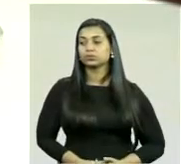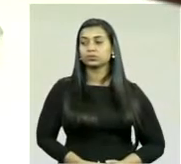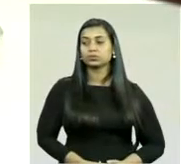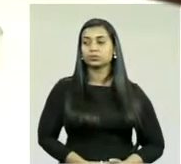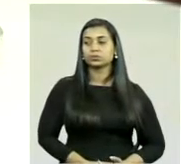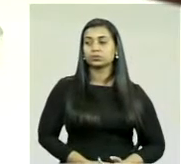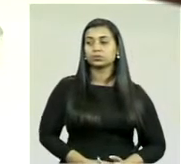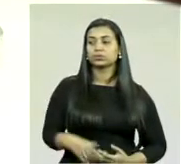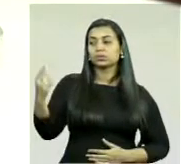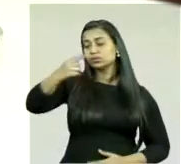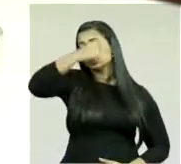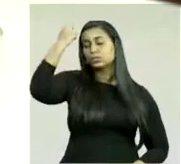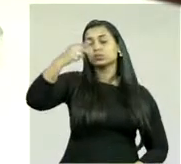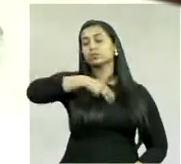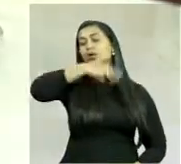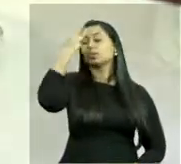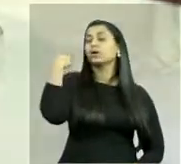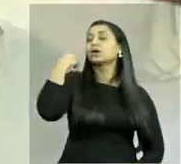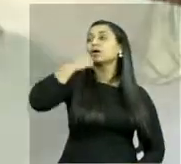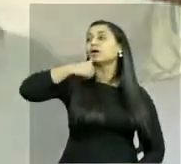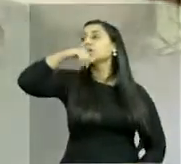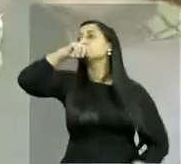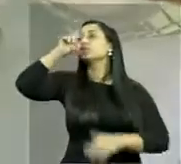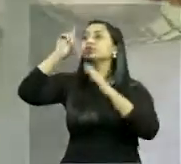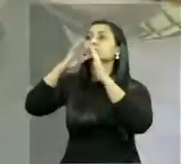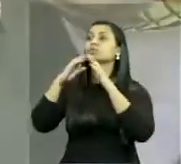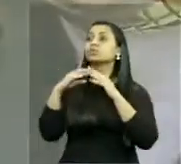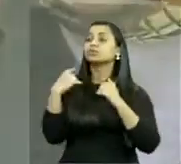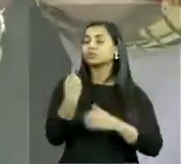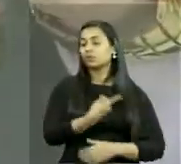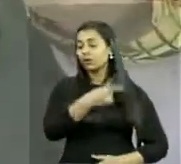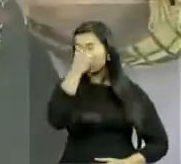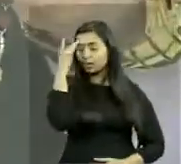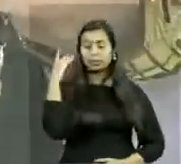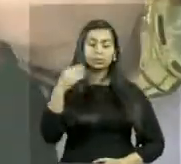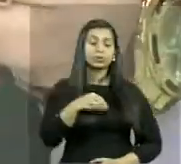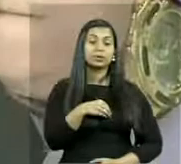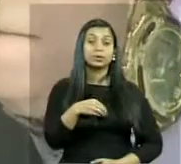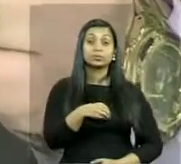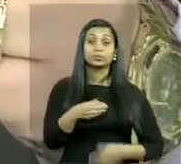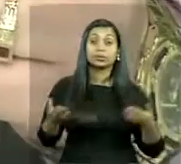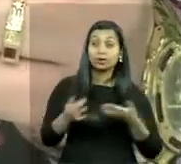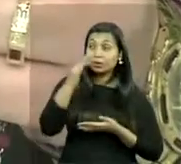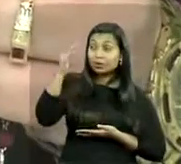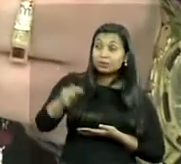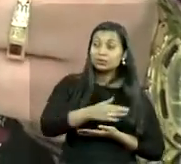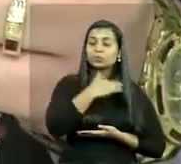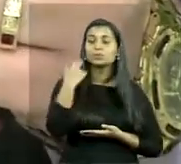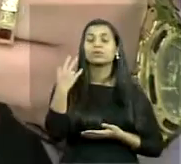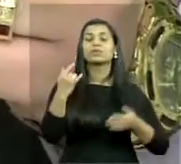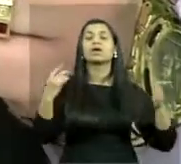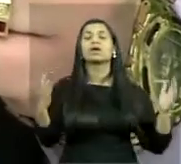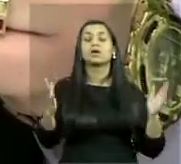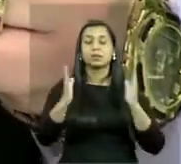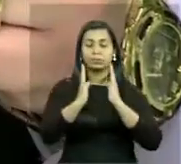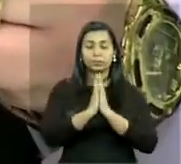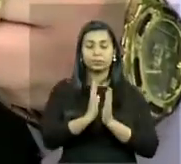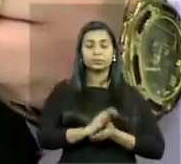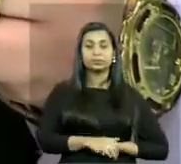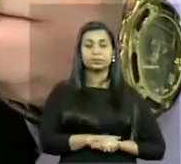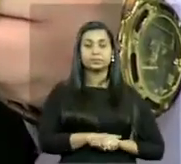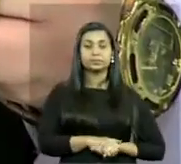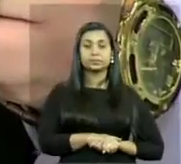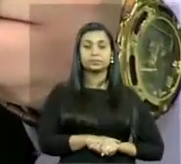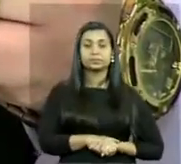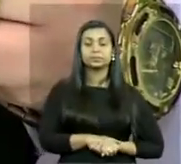ventre, Jesus. Santa Maria, Mãe de Deus, rogai por nós, pecadores, agora e na hora